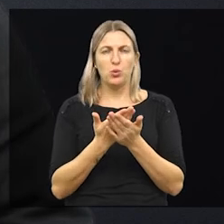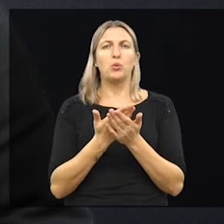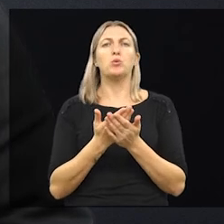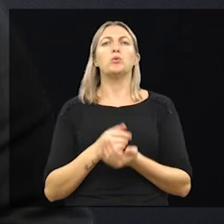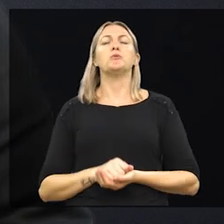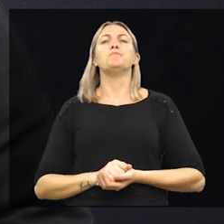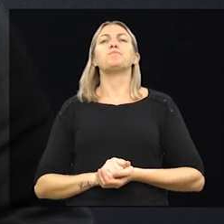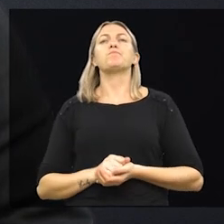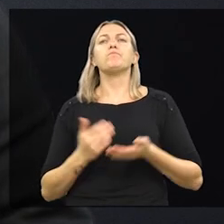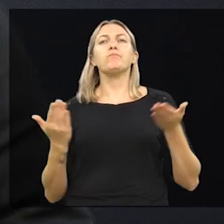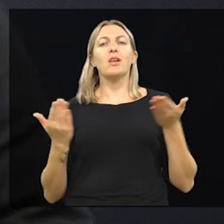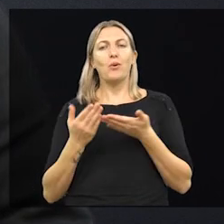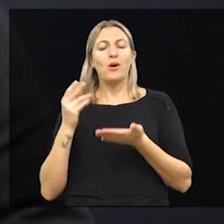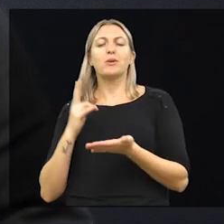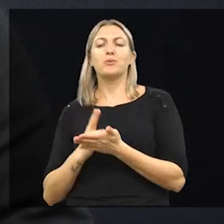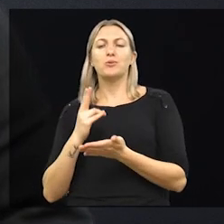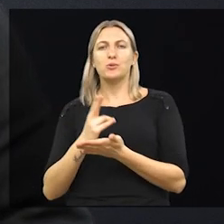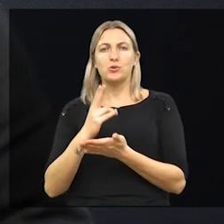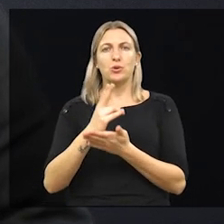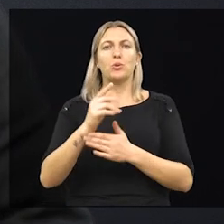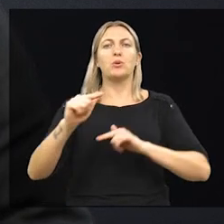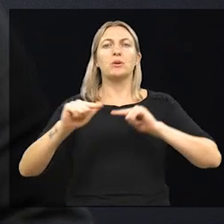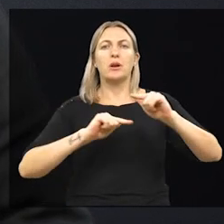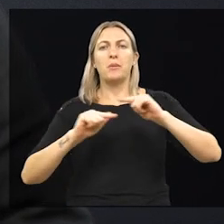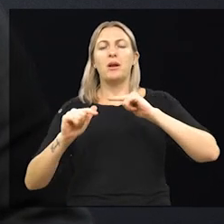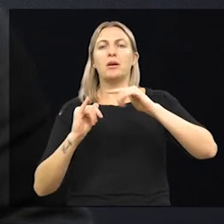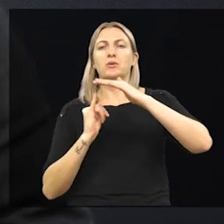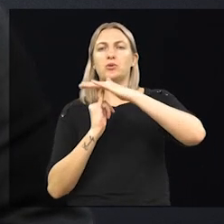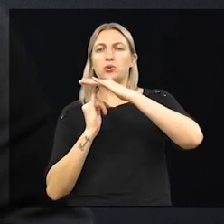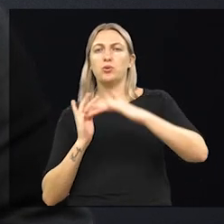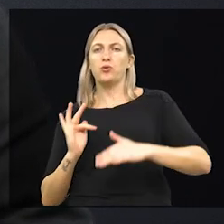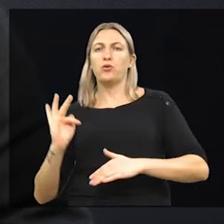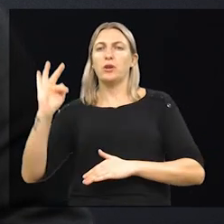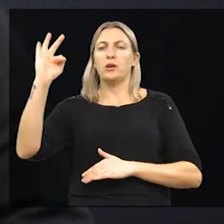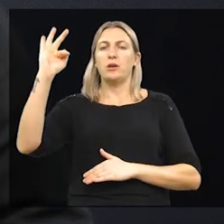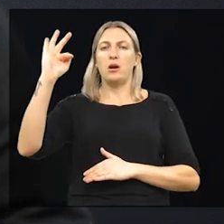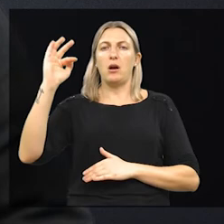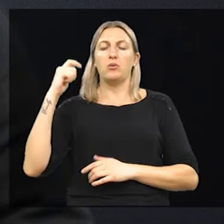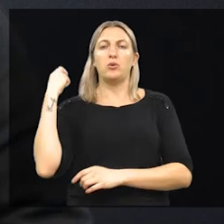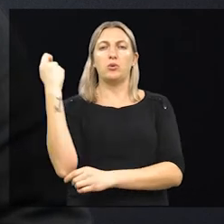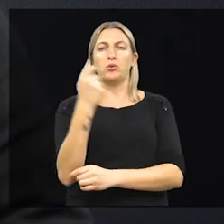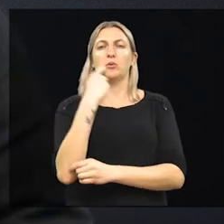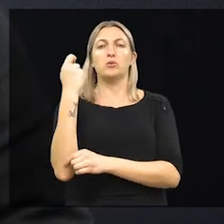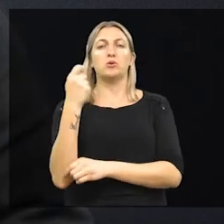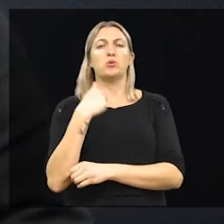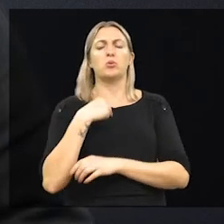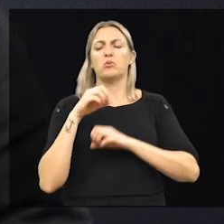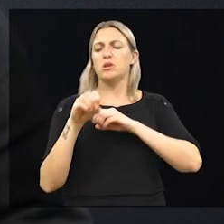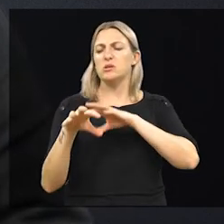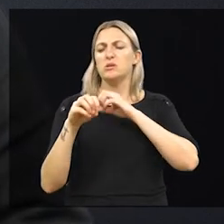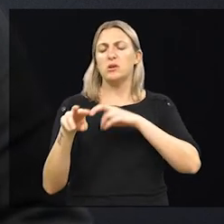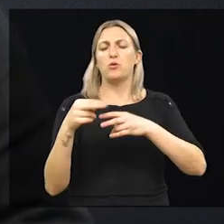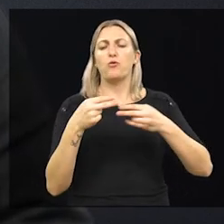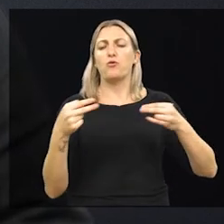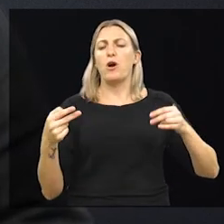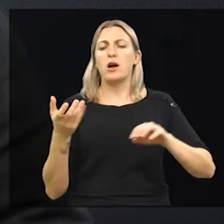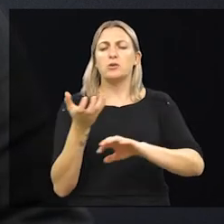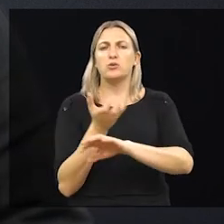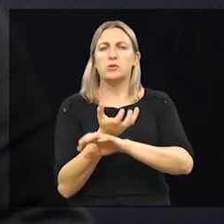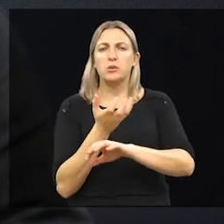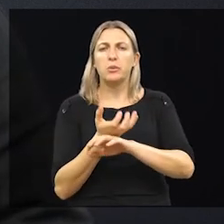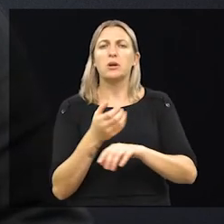continuamos na então no instituto federal do rio grande do sul é e lecionando diversas disciplinas também durante todo esse período